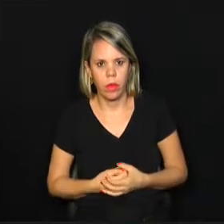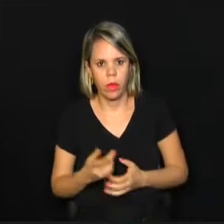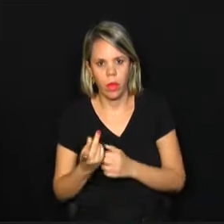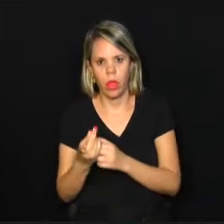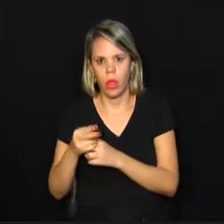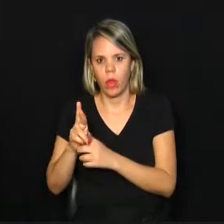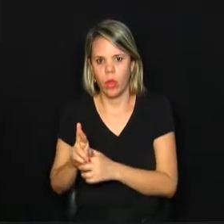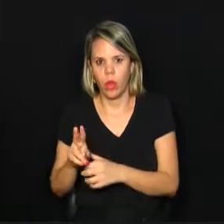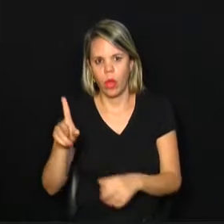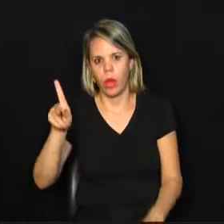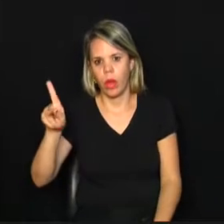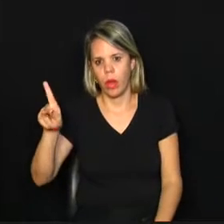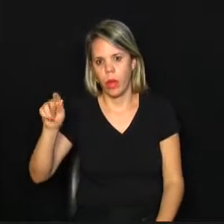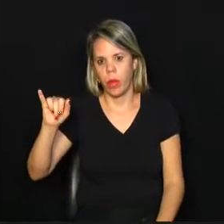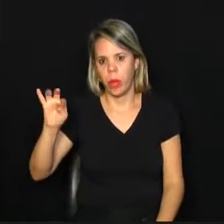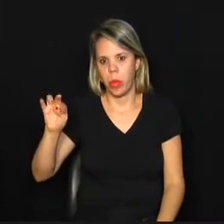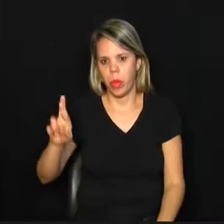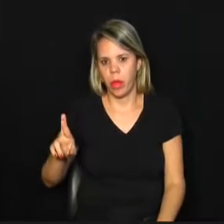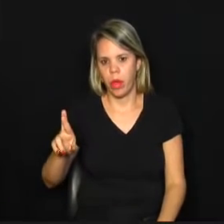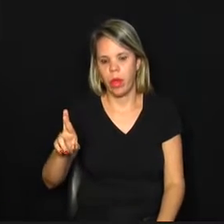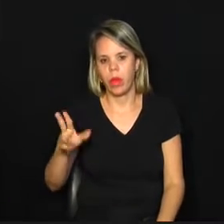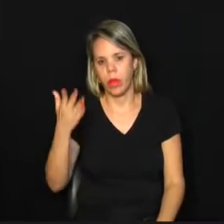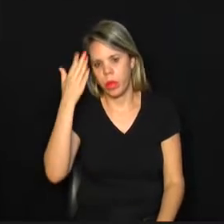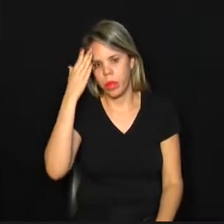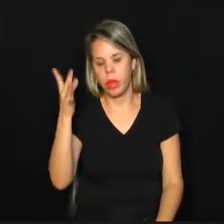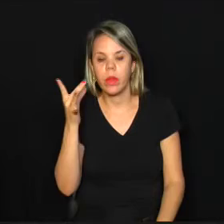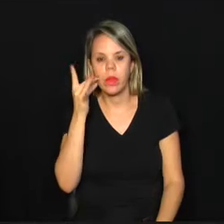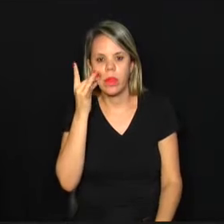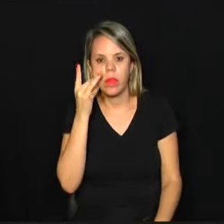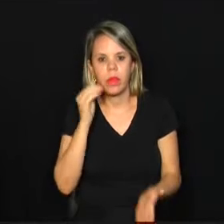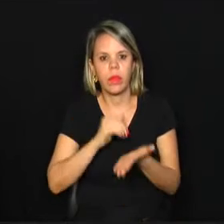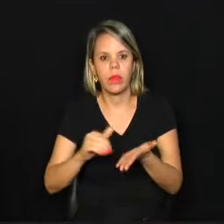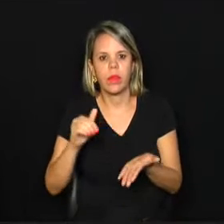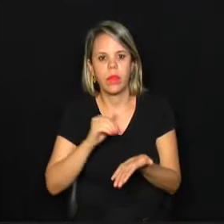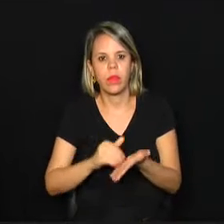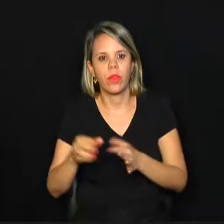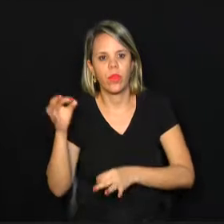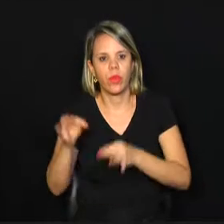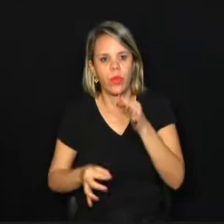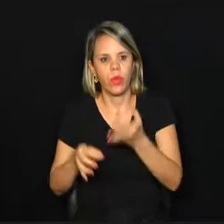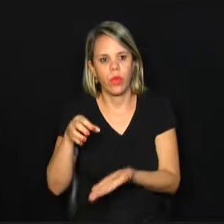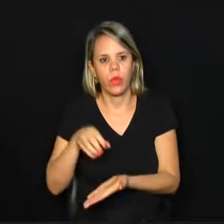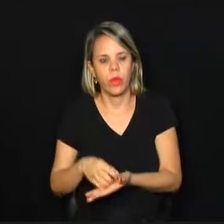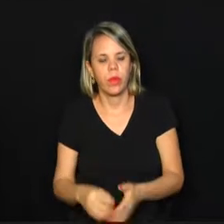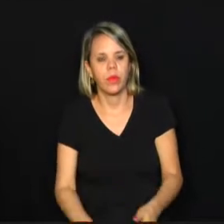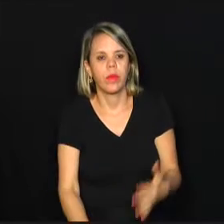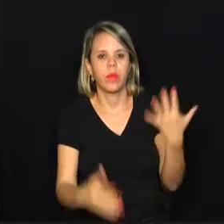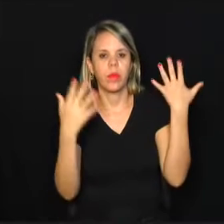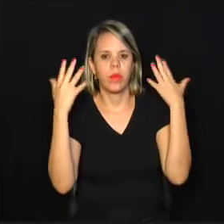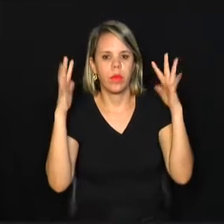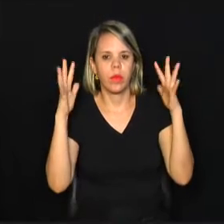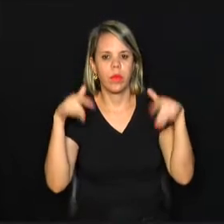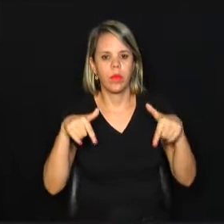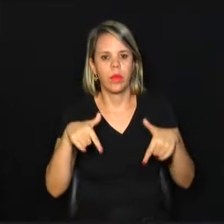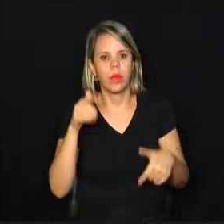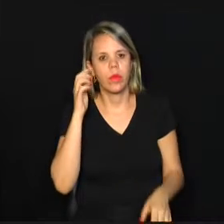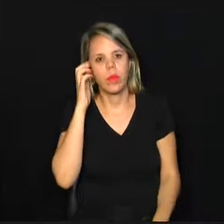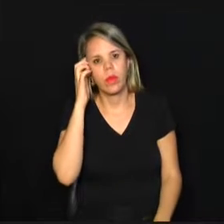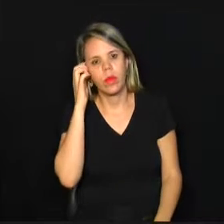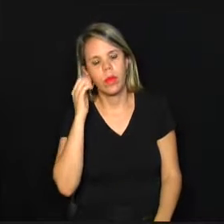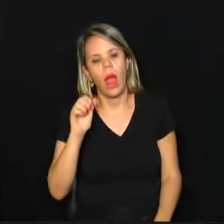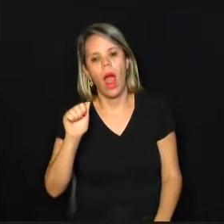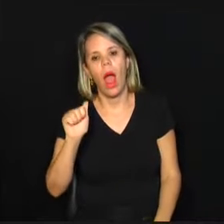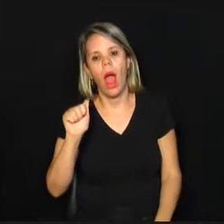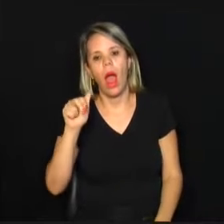Panuto, muito obrigado pela sua presença também. Secretário Municipal de Justiça, obrigado e parabéns pelo trabalho. Aurílio